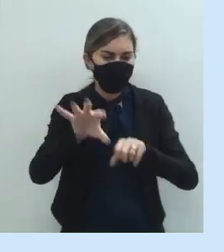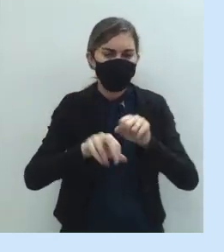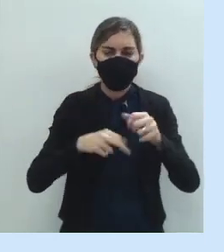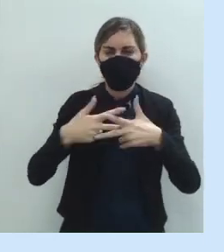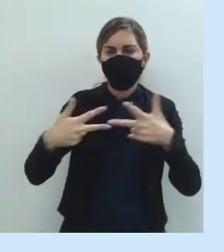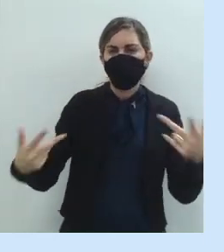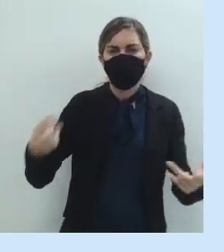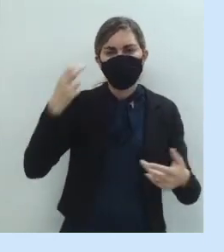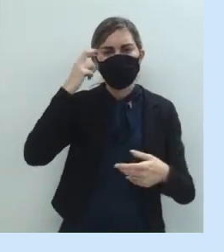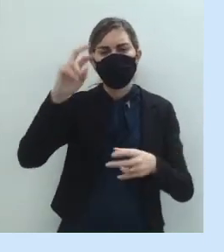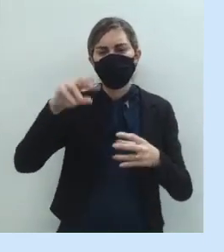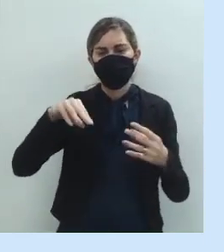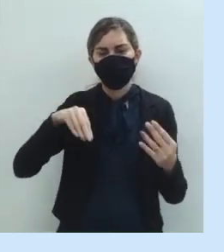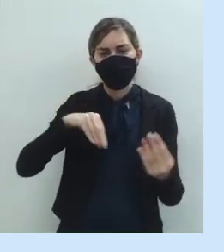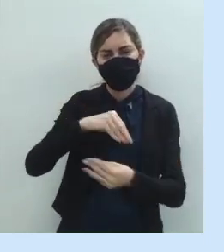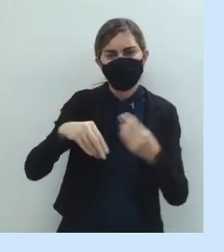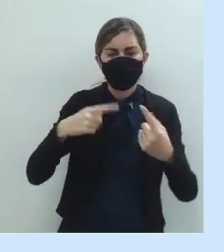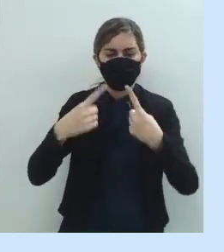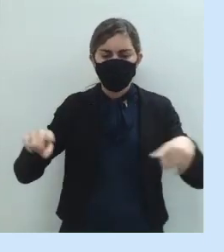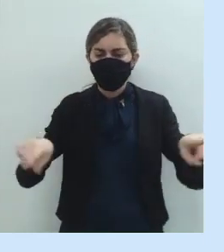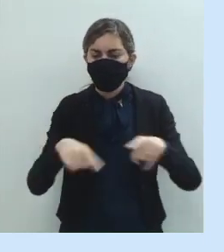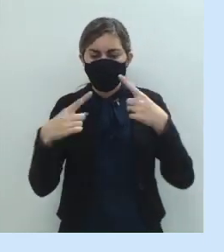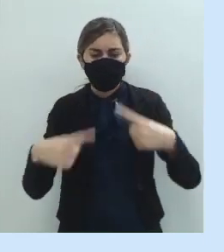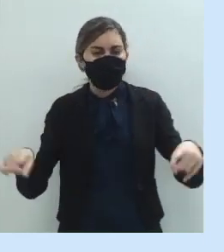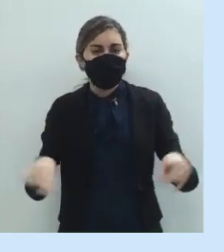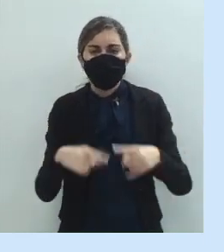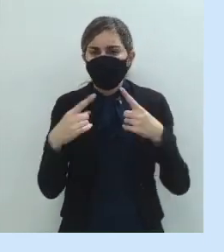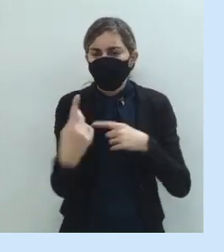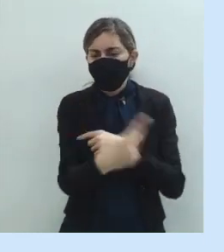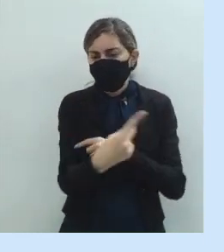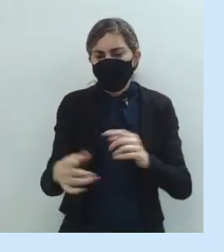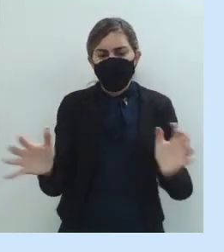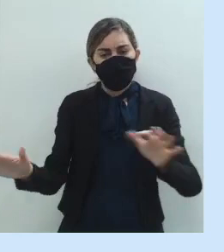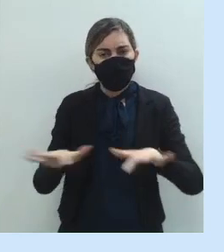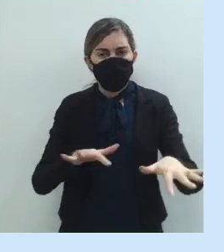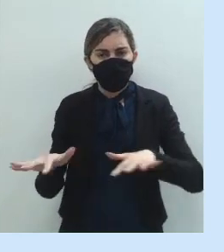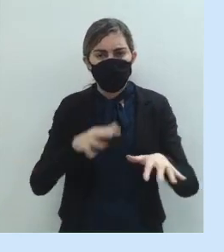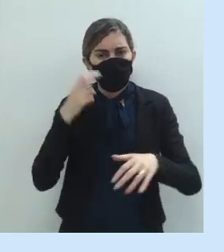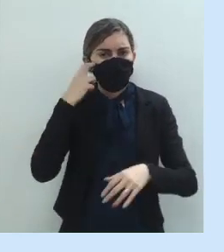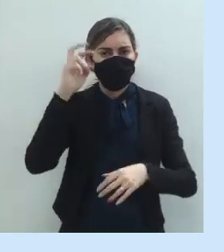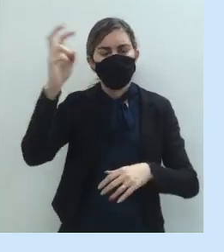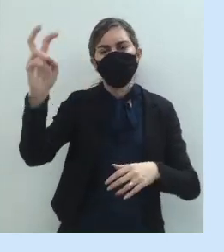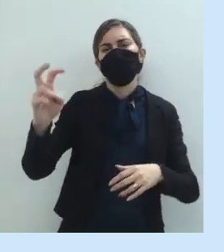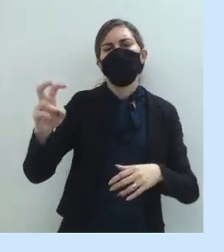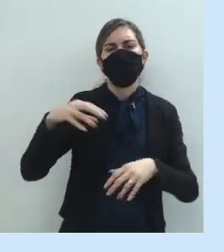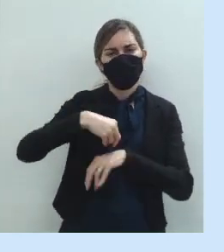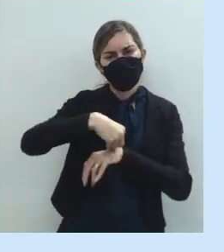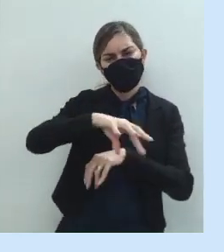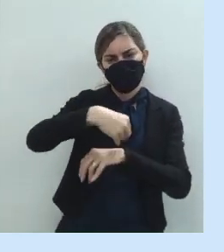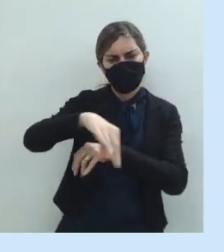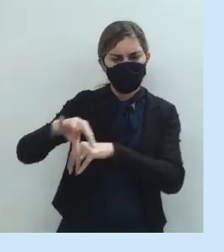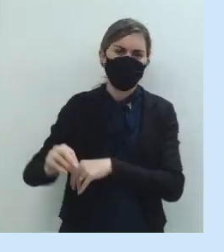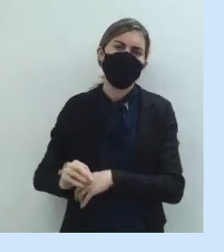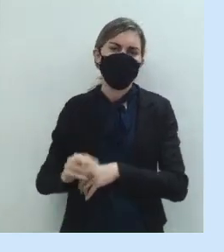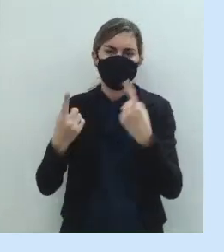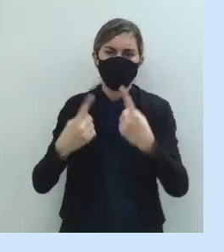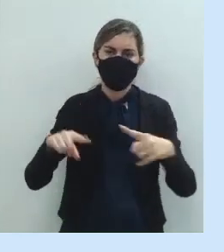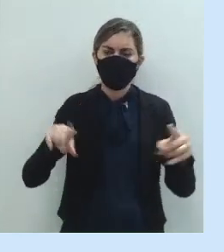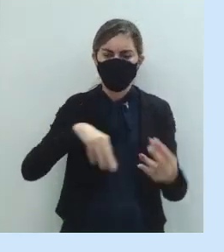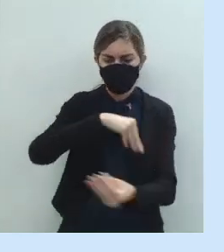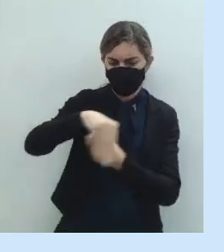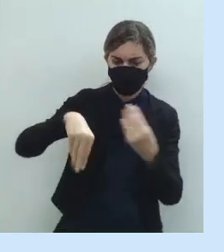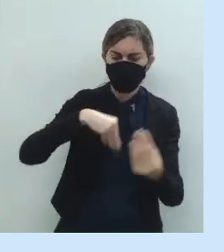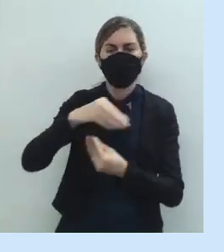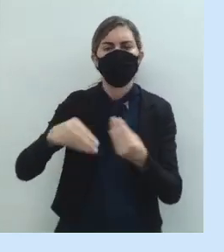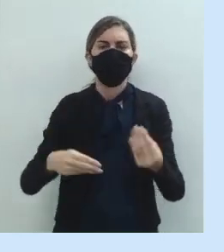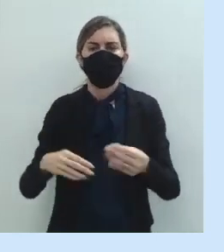parte percussiva da musicalidade desses movimentos culturais e traz para a cena musical,